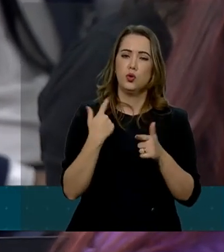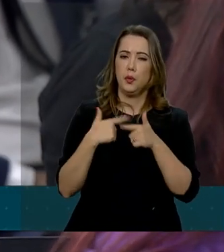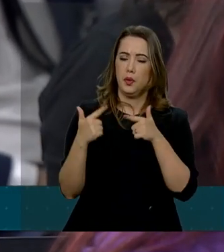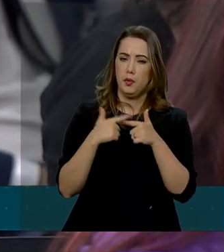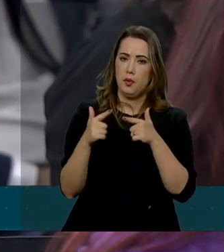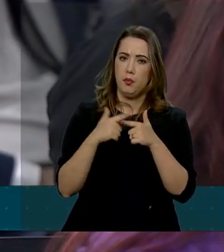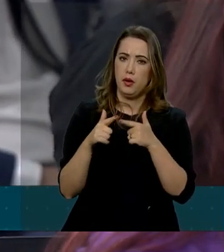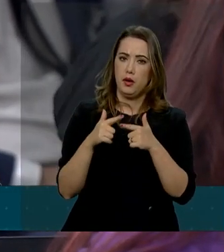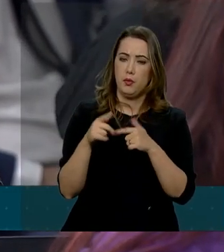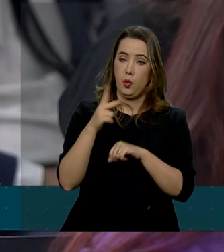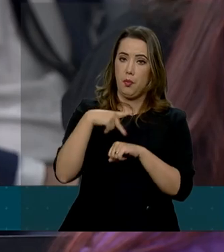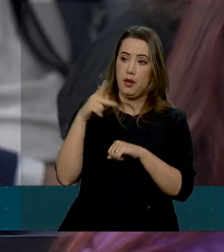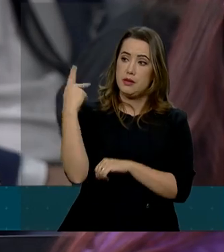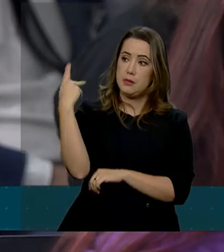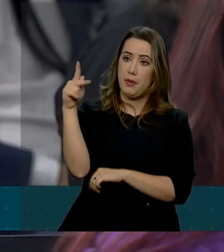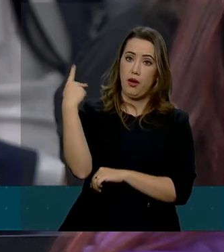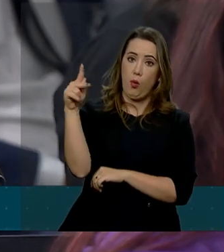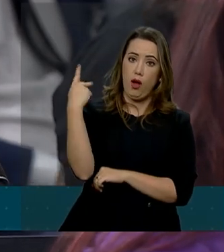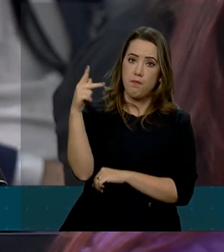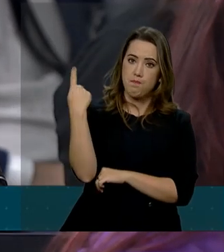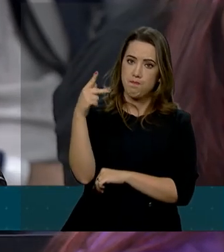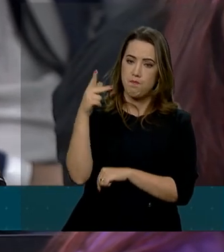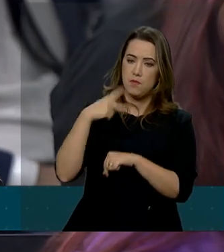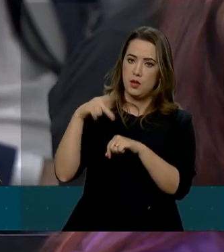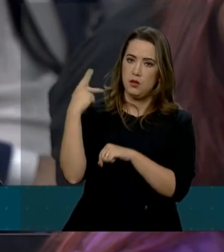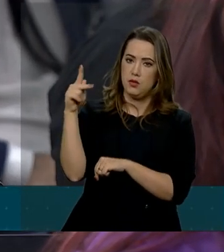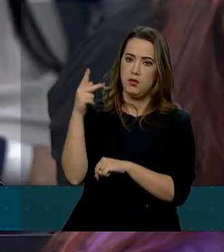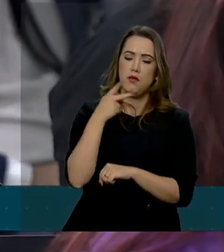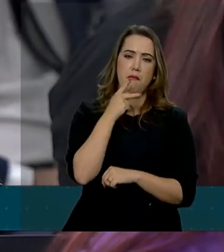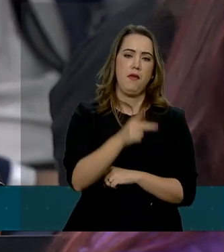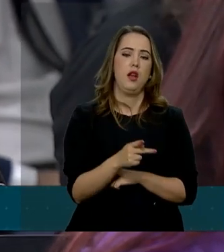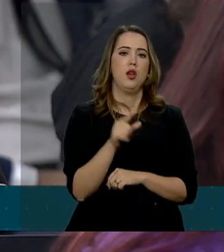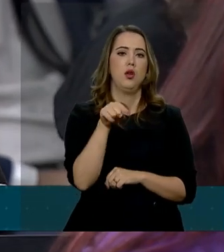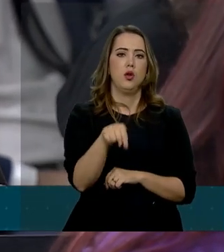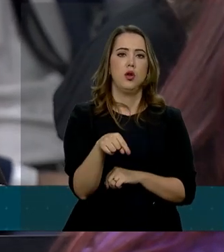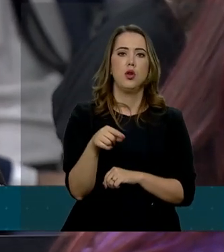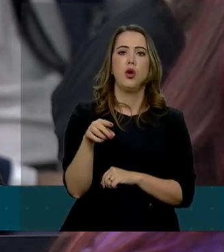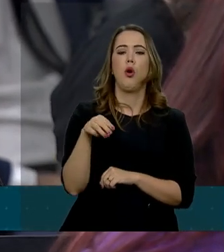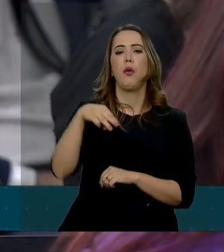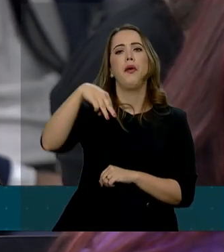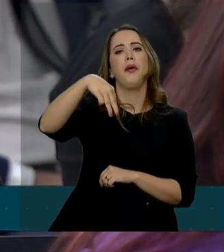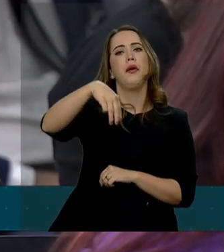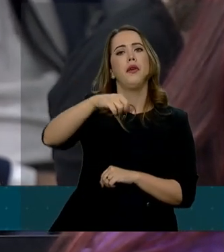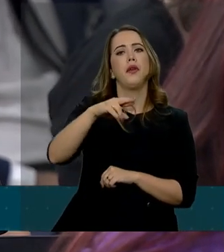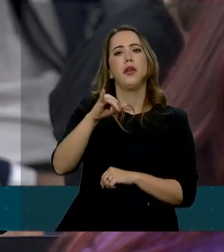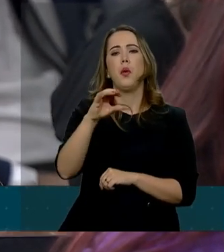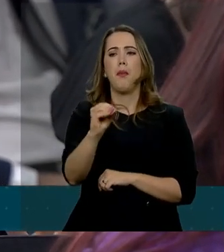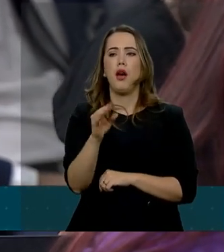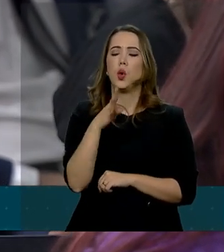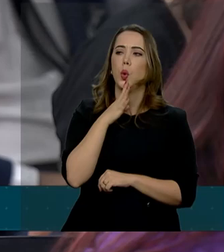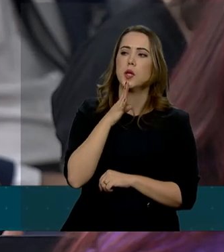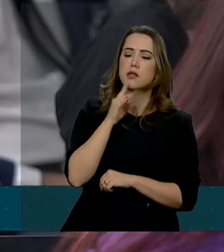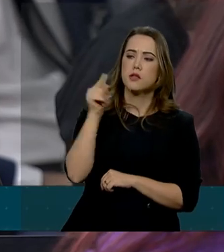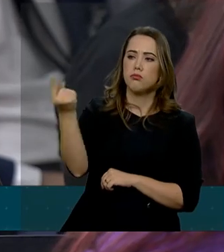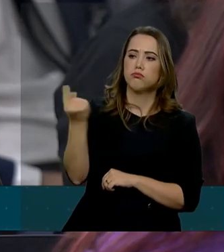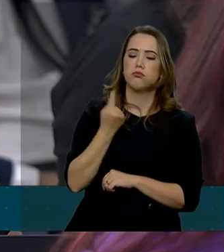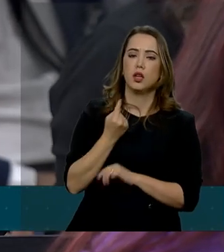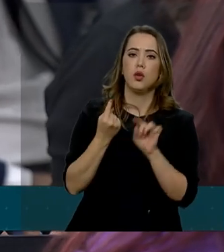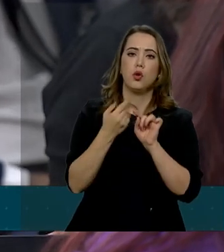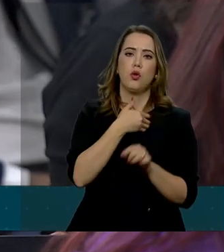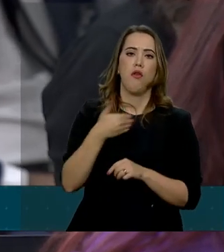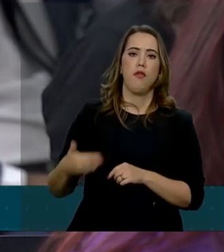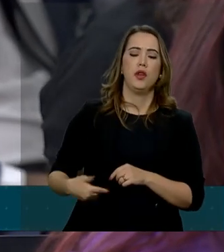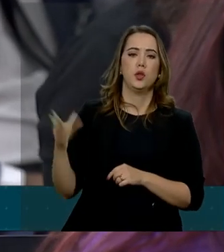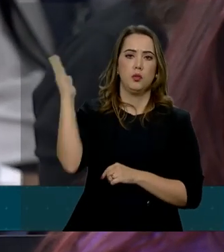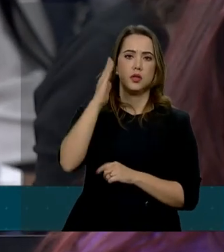paraguai é chegou a falar que o mário abdo vai ser reconhecido ash deu a entender que o governo brasileiro